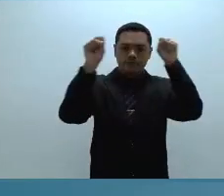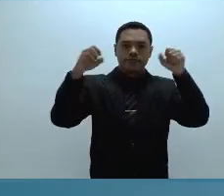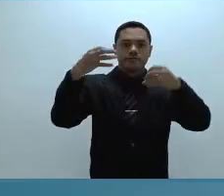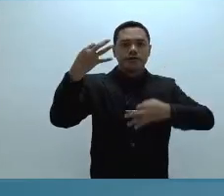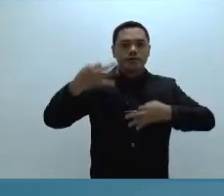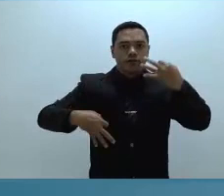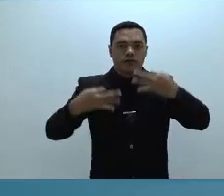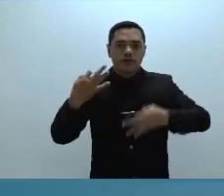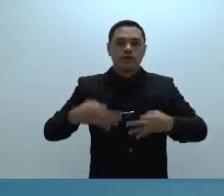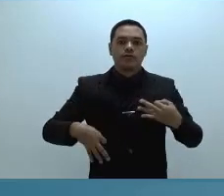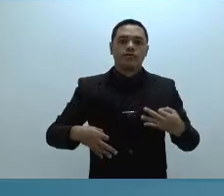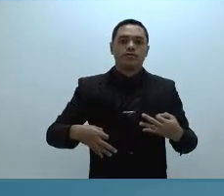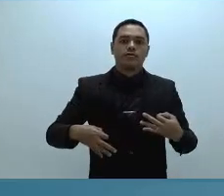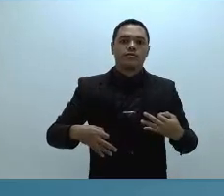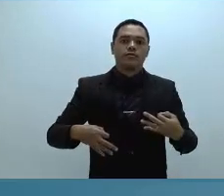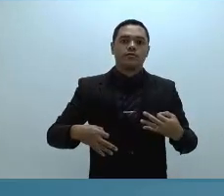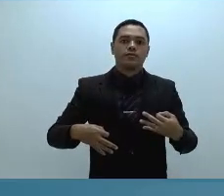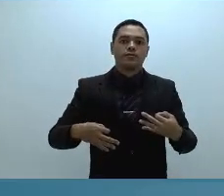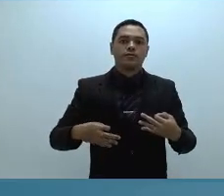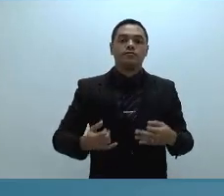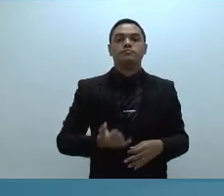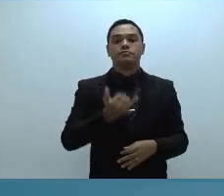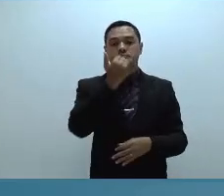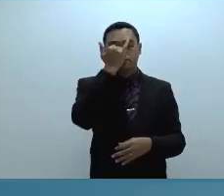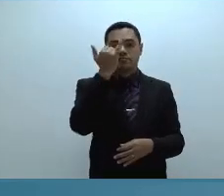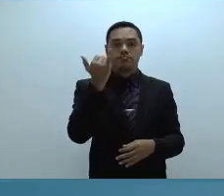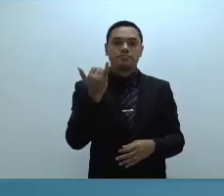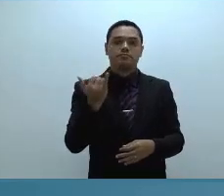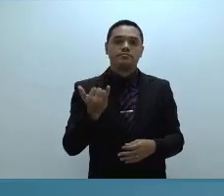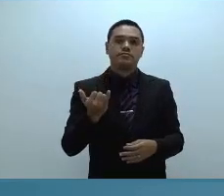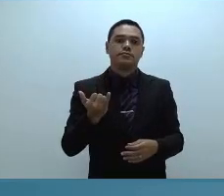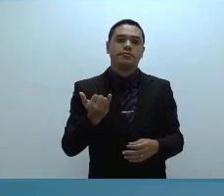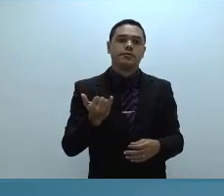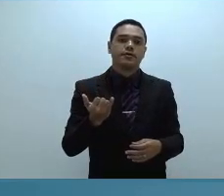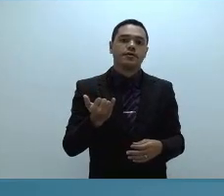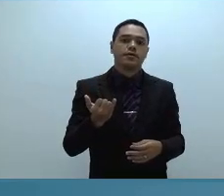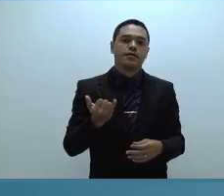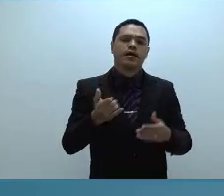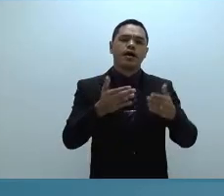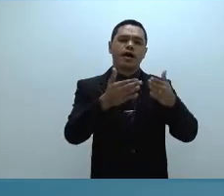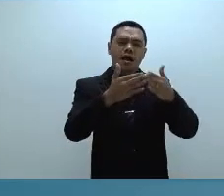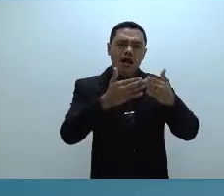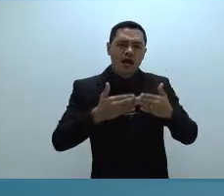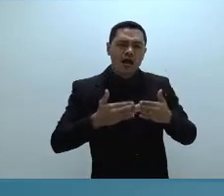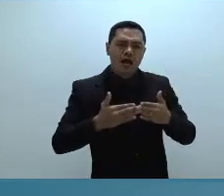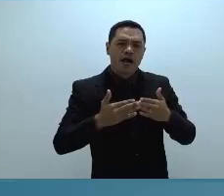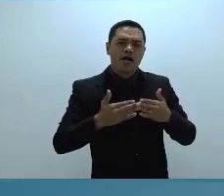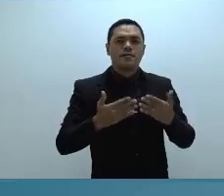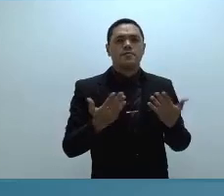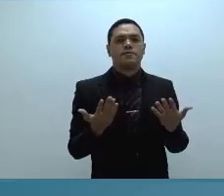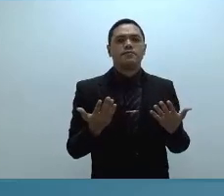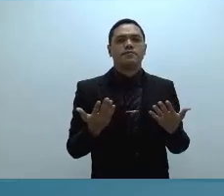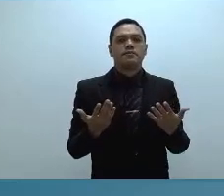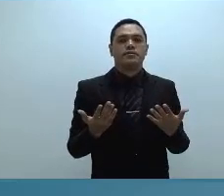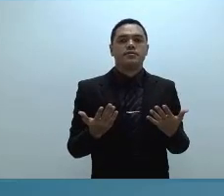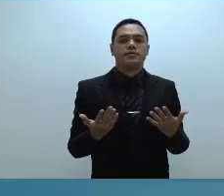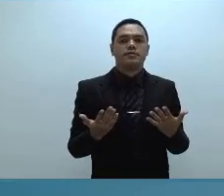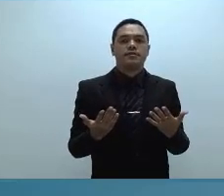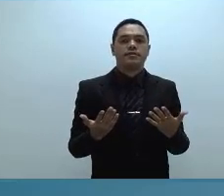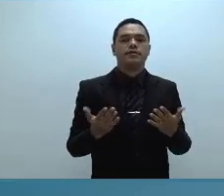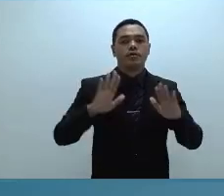do incidente de inconstitucionalidade suscitado na apelação civil número